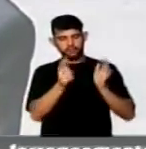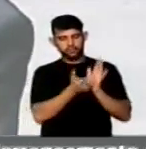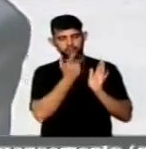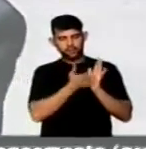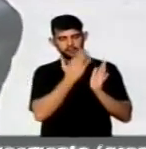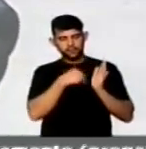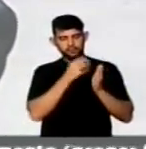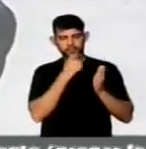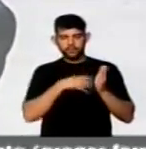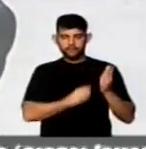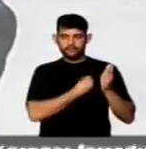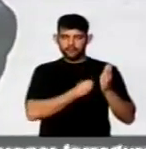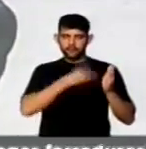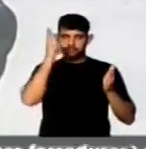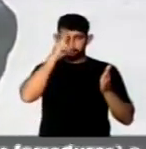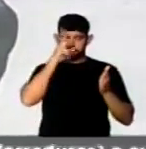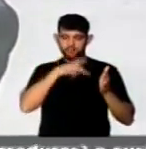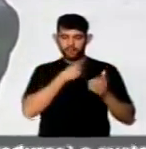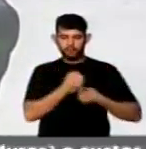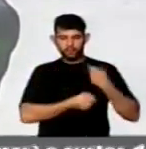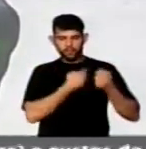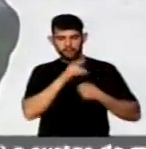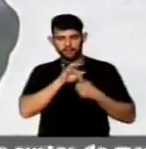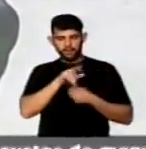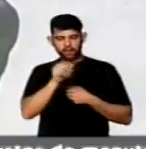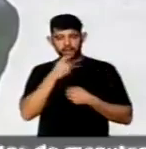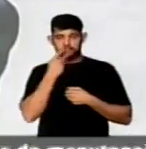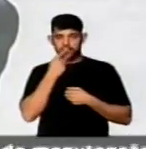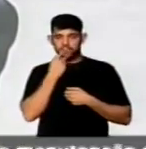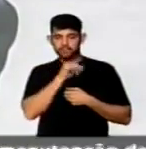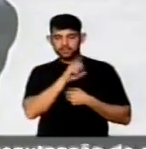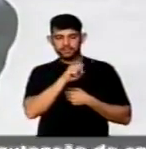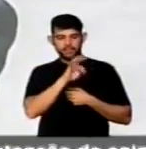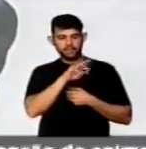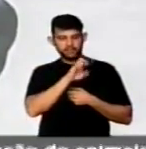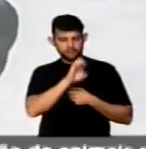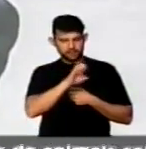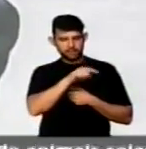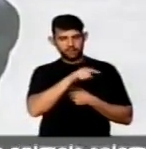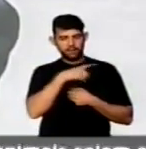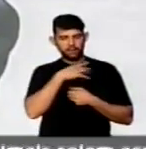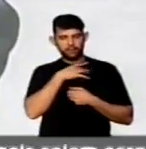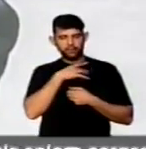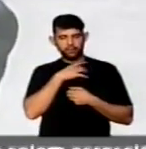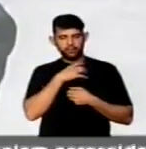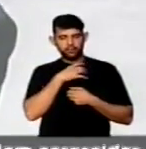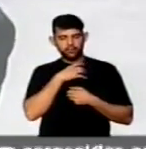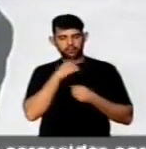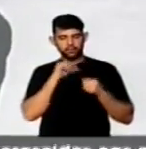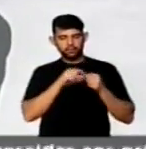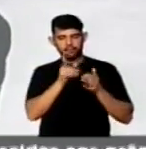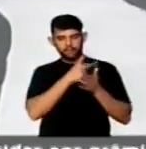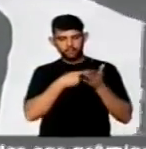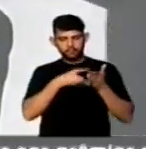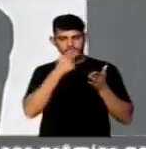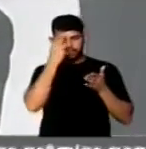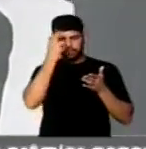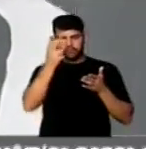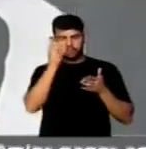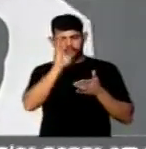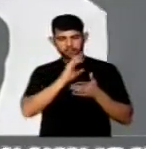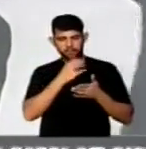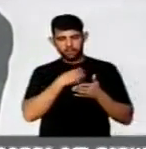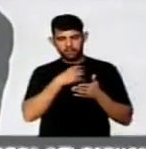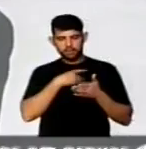sobre a sua obra e sua vida. O poeta Ferreira Goulart costumava dizer que Santos era o boca do inferno da pintura baiana. Em